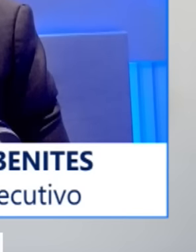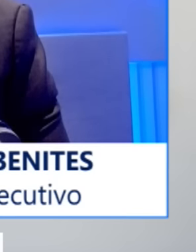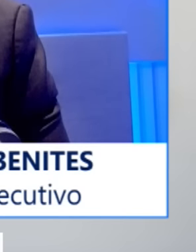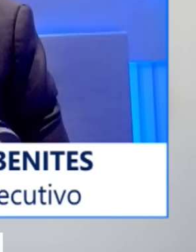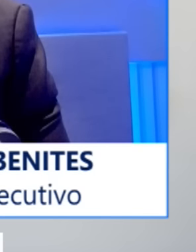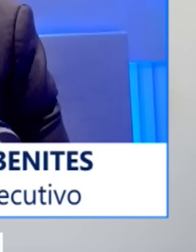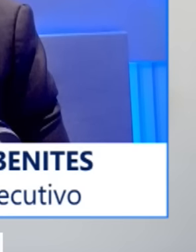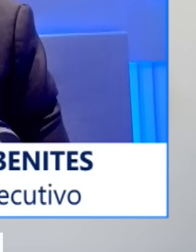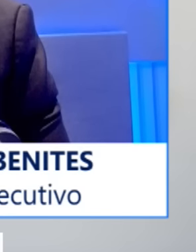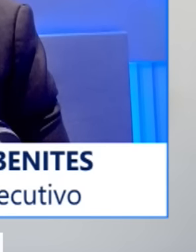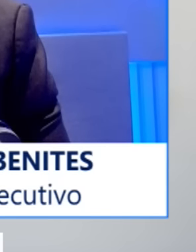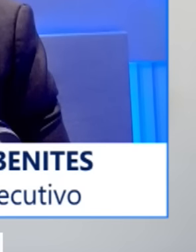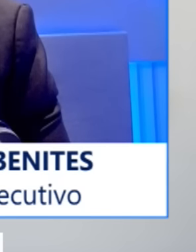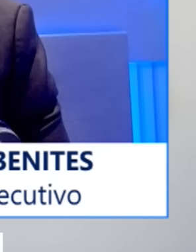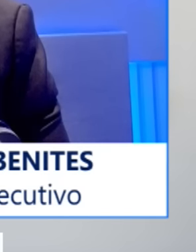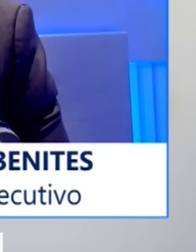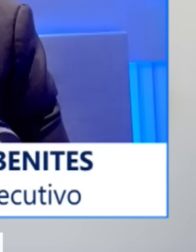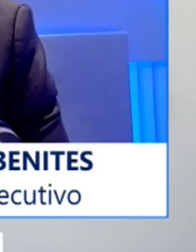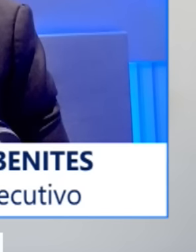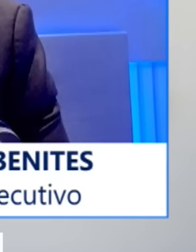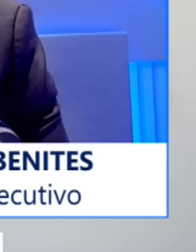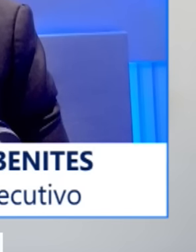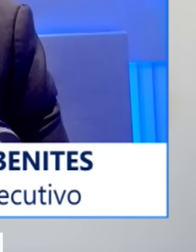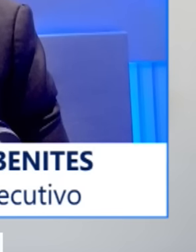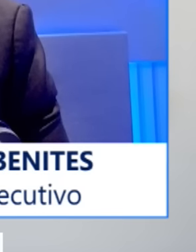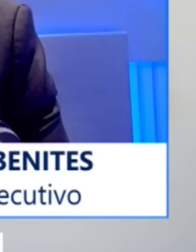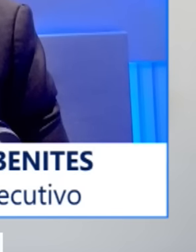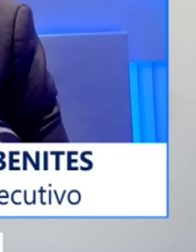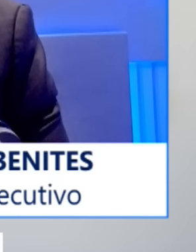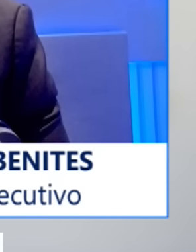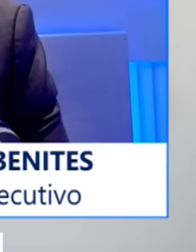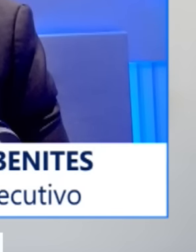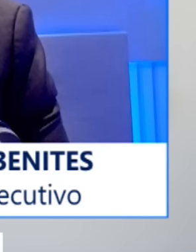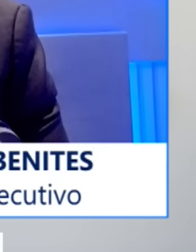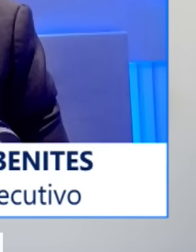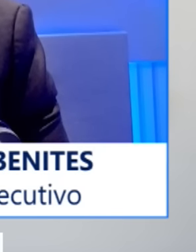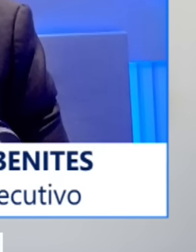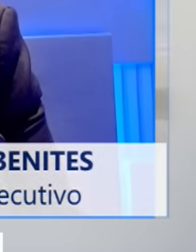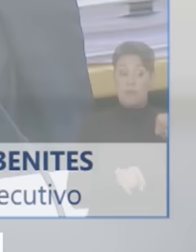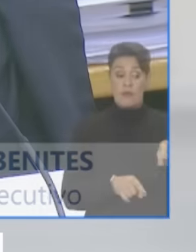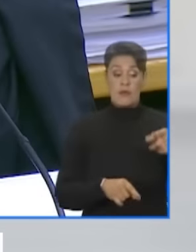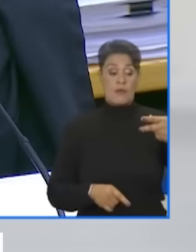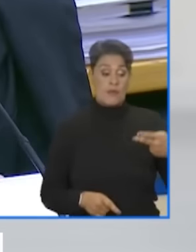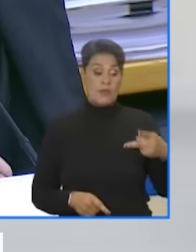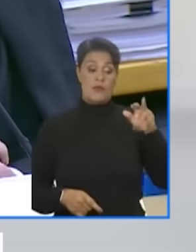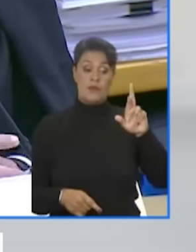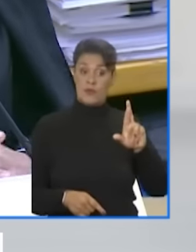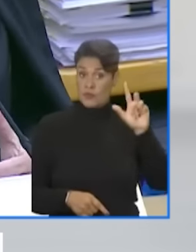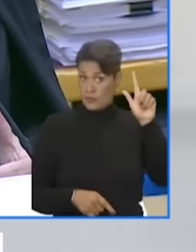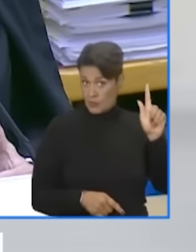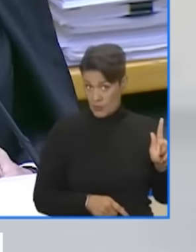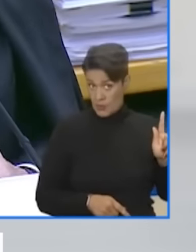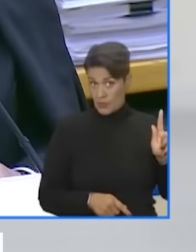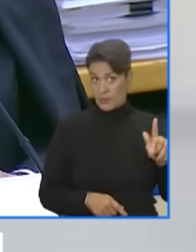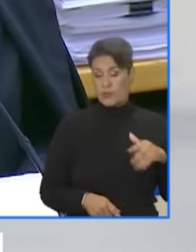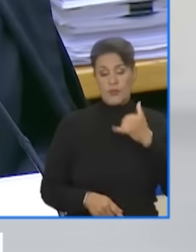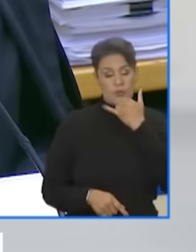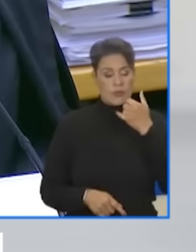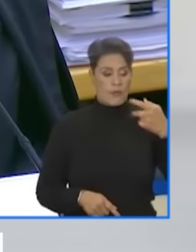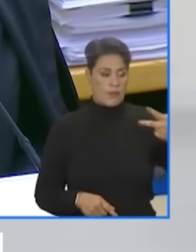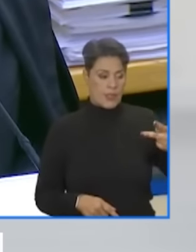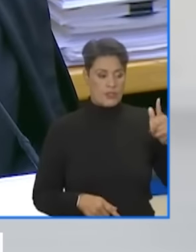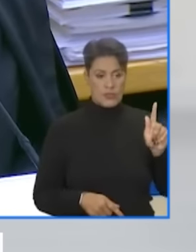São Paulo, obtido de maneira legal, obtido de maneira corrente, né,